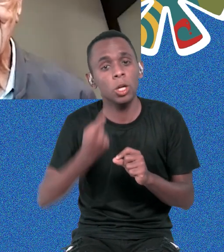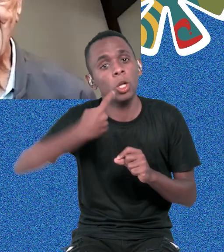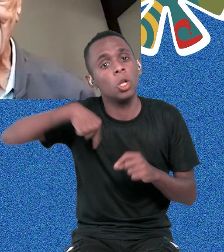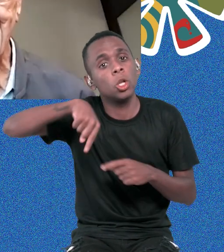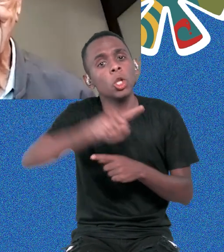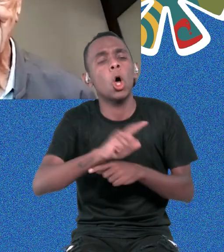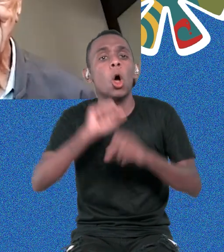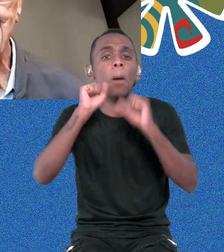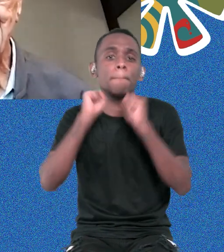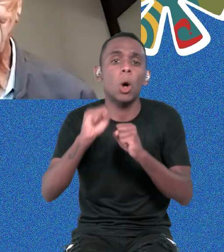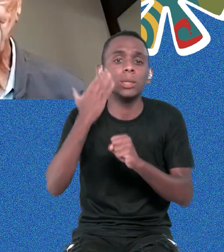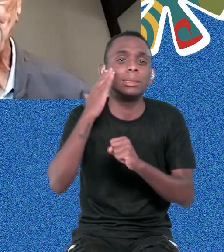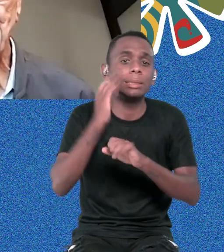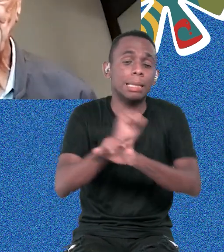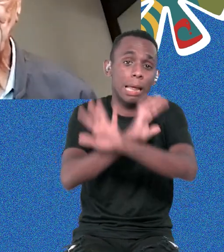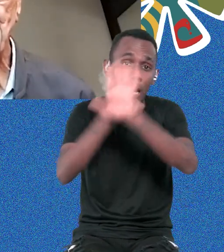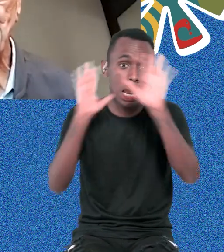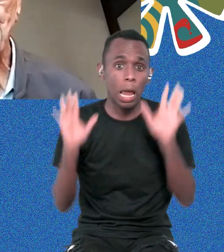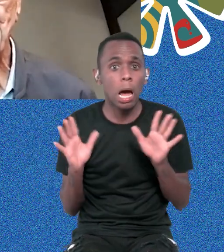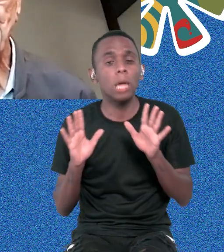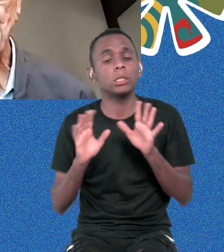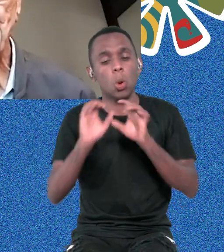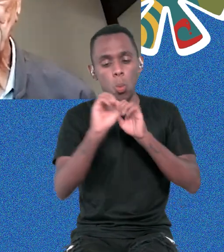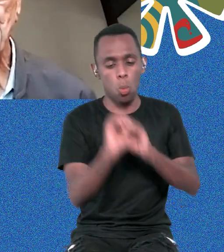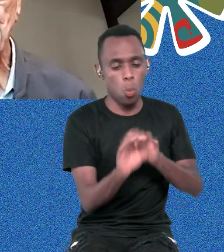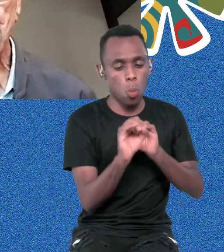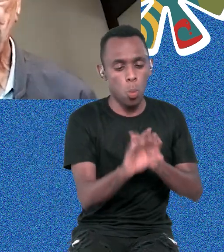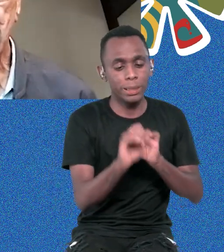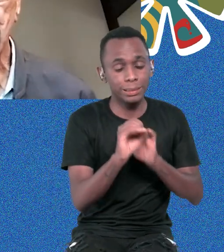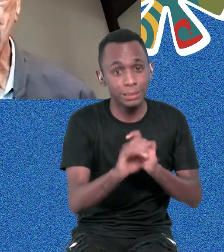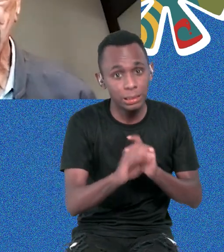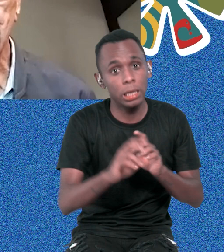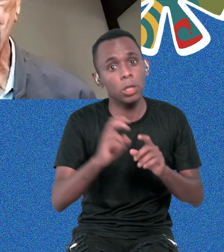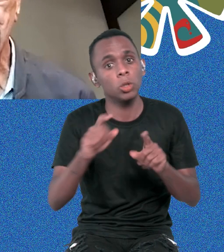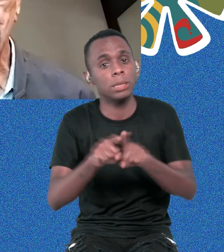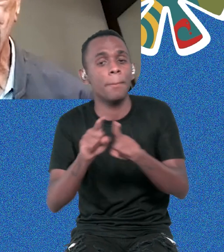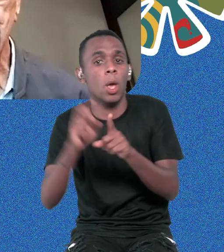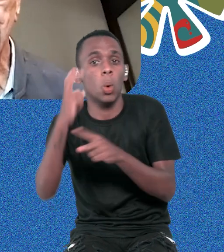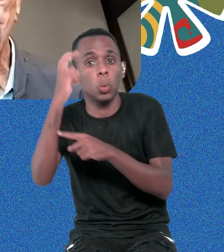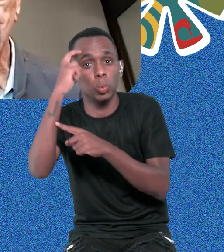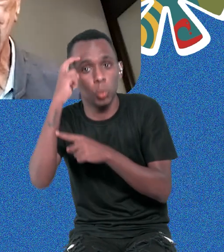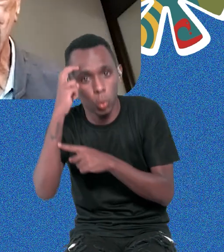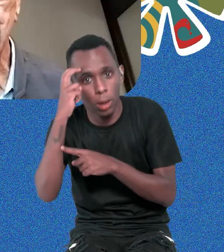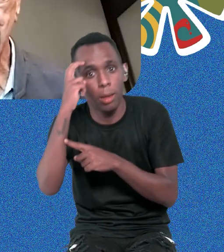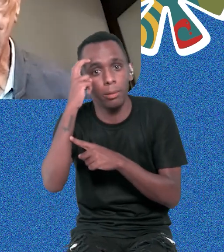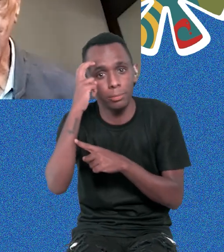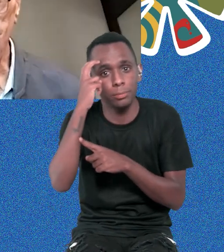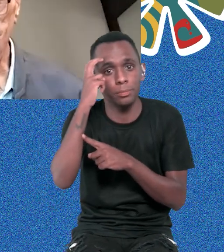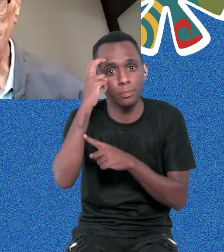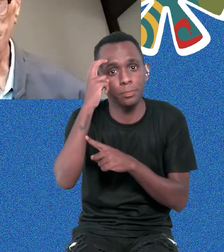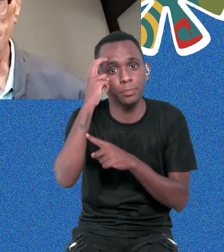Ou seja, a gente pode entender que a educação e a cultura,